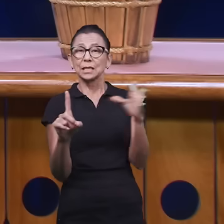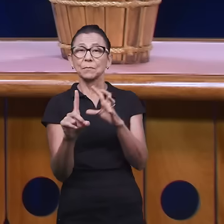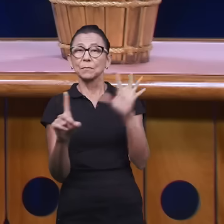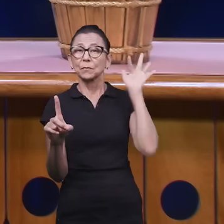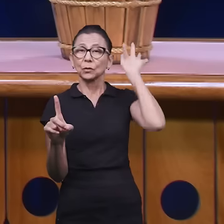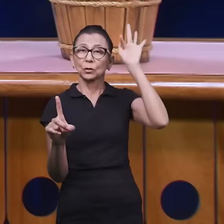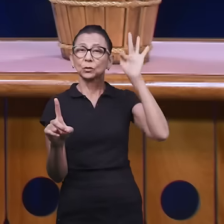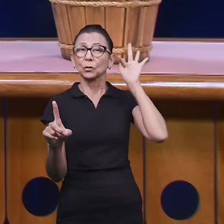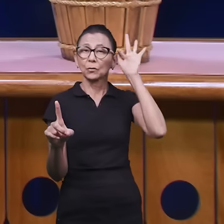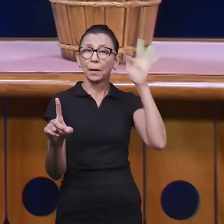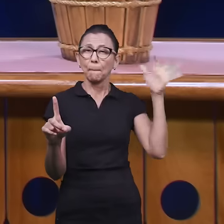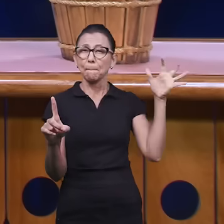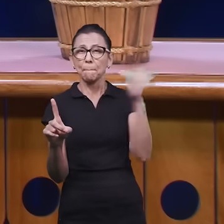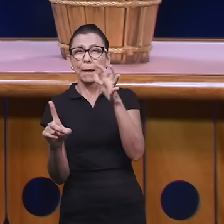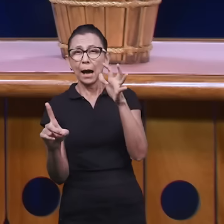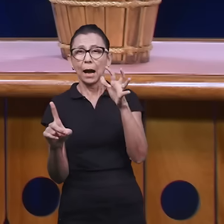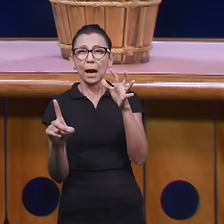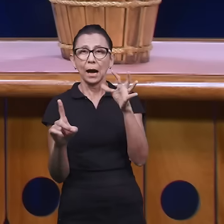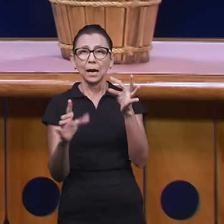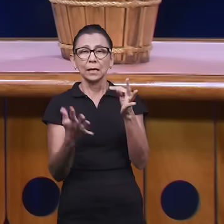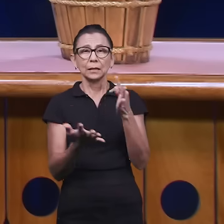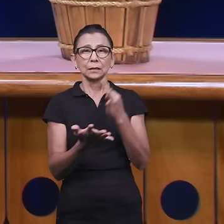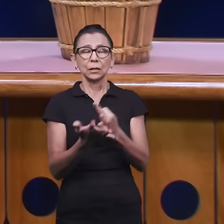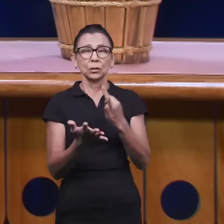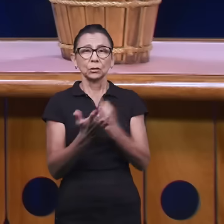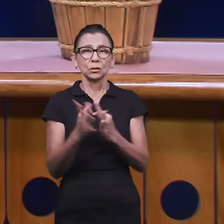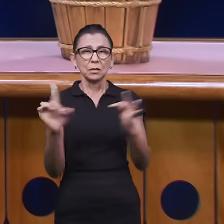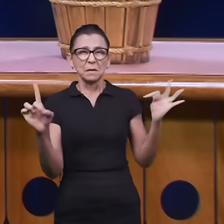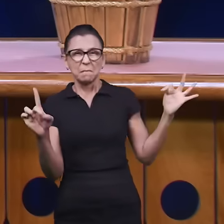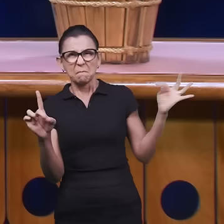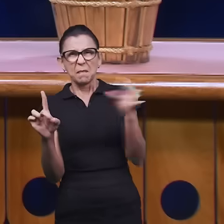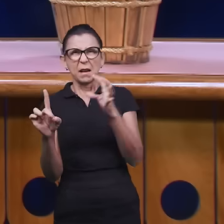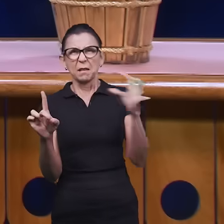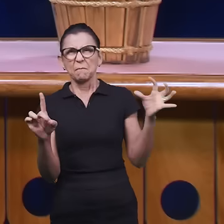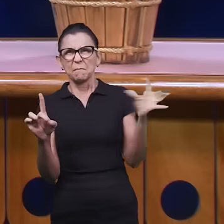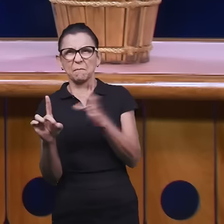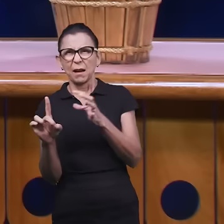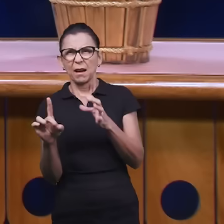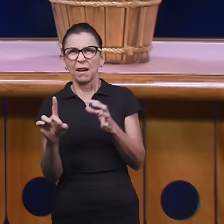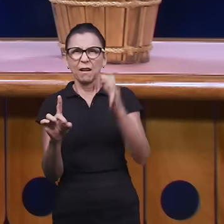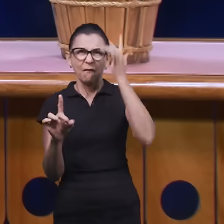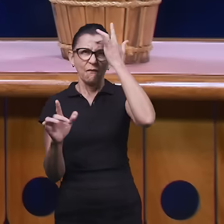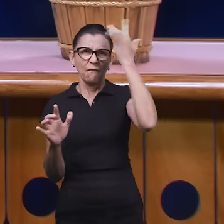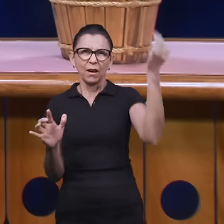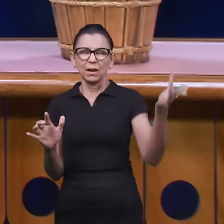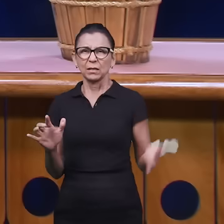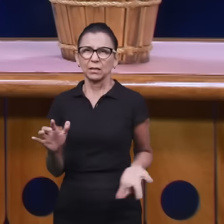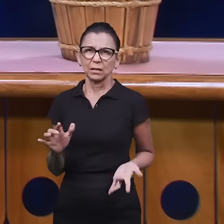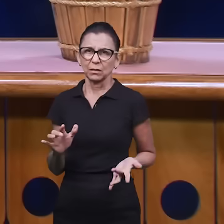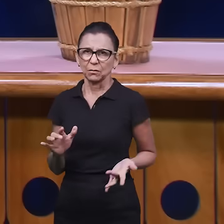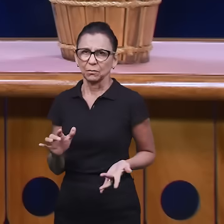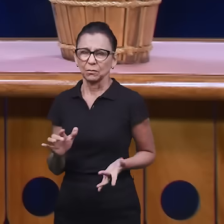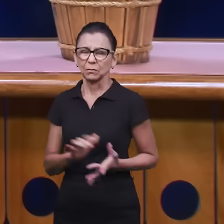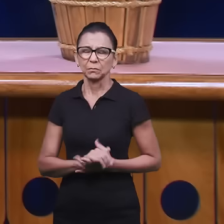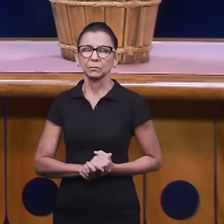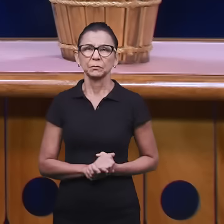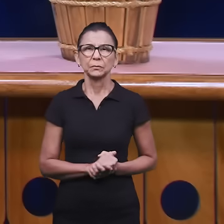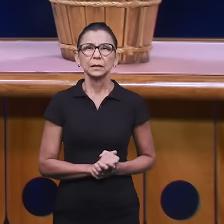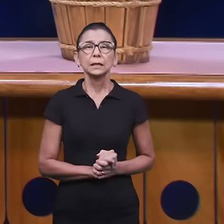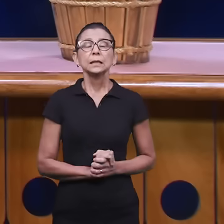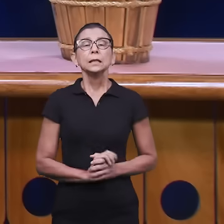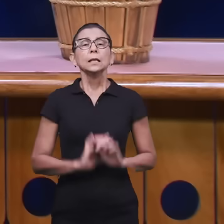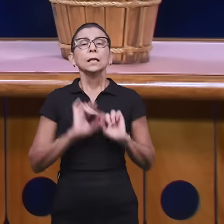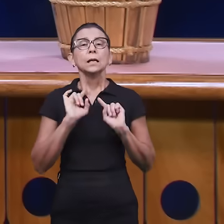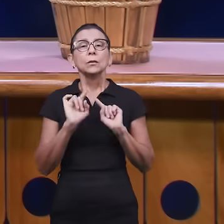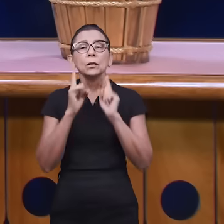os argumentos dele. Então ele tem facilidade de fazer isso. E qual a aplicação